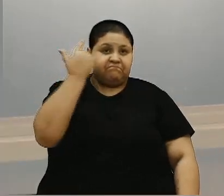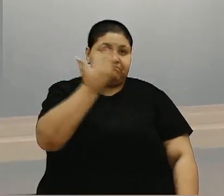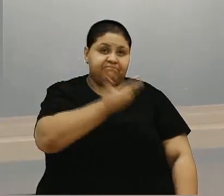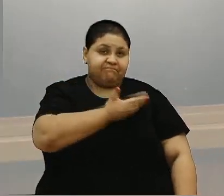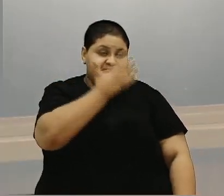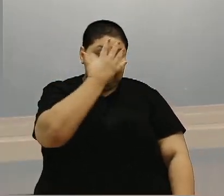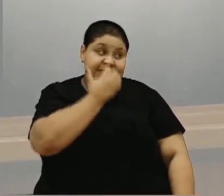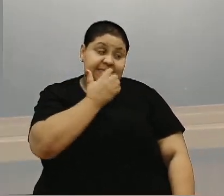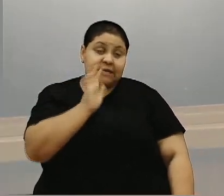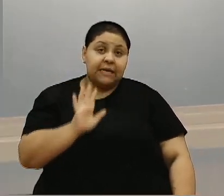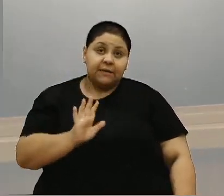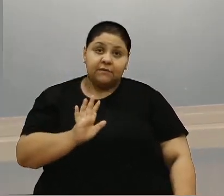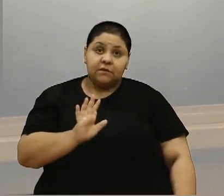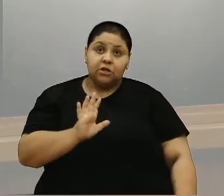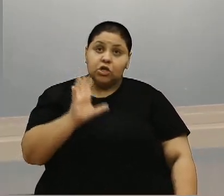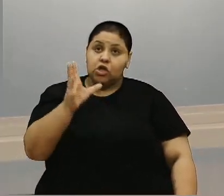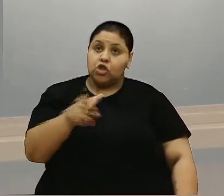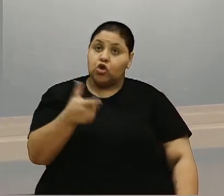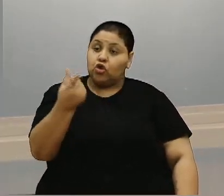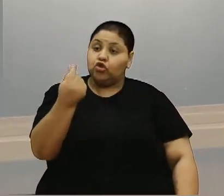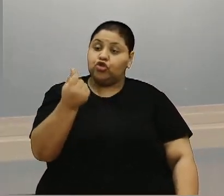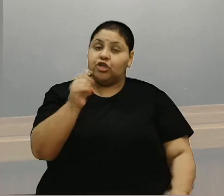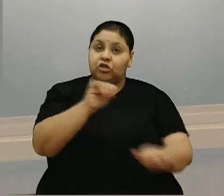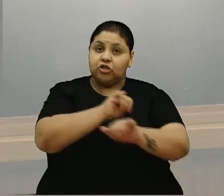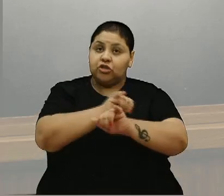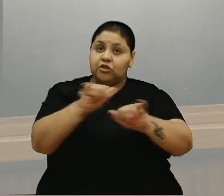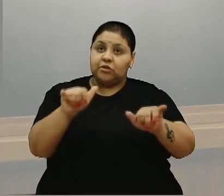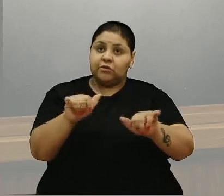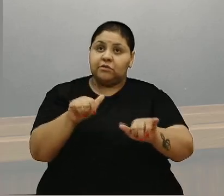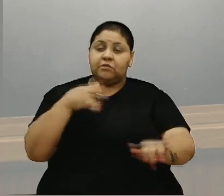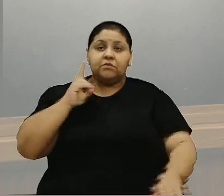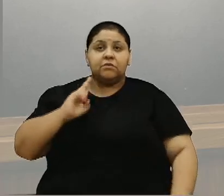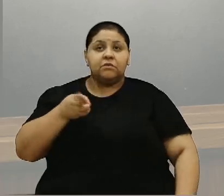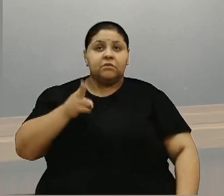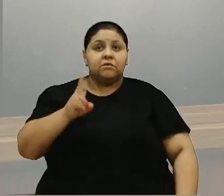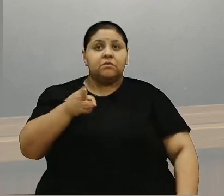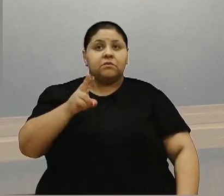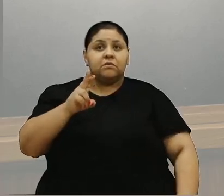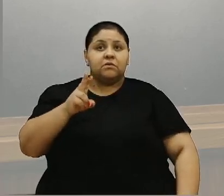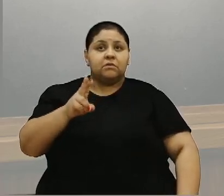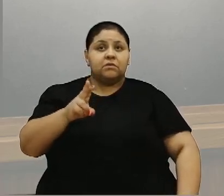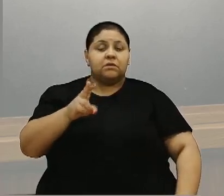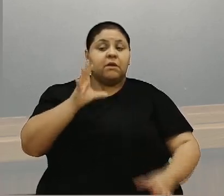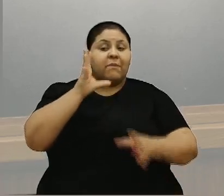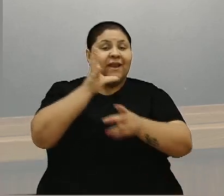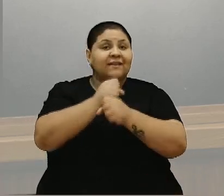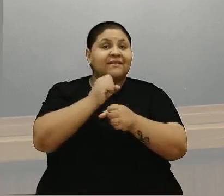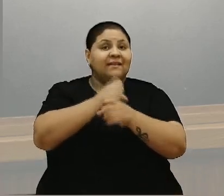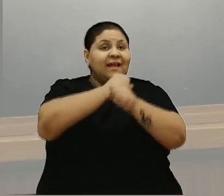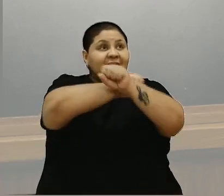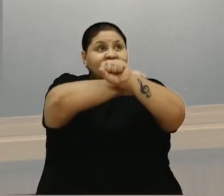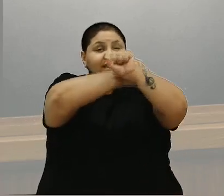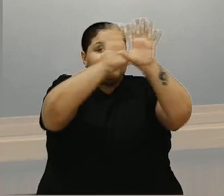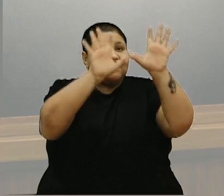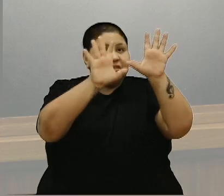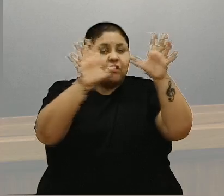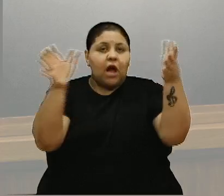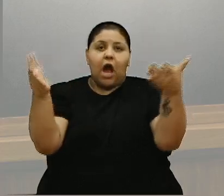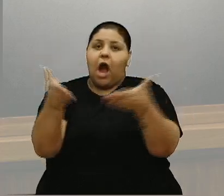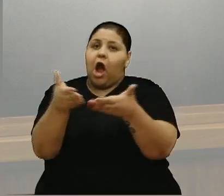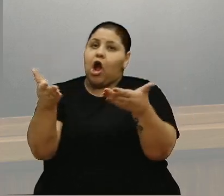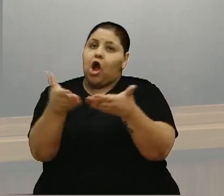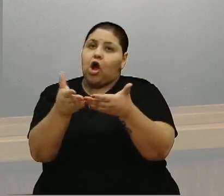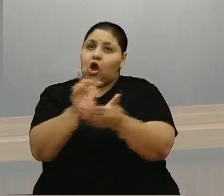séria, sabe? Todo o dinheiro de campanha aqui é sempre prestado contas, né? Agora, porque